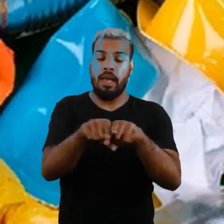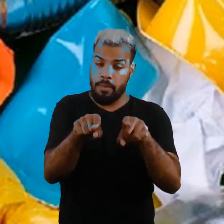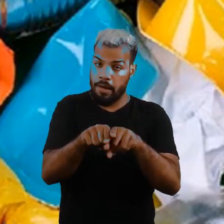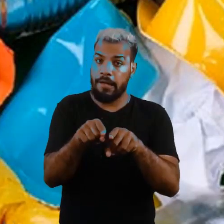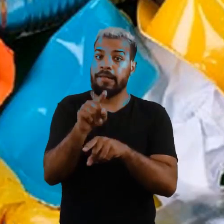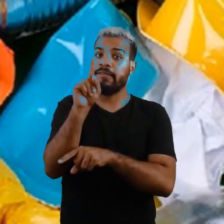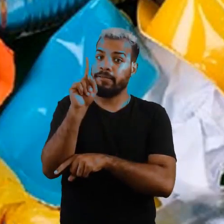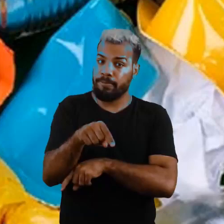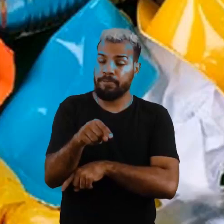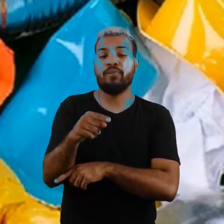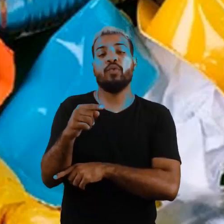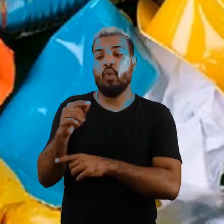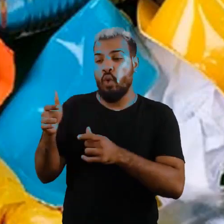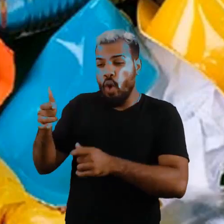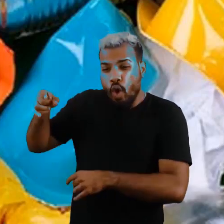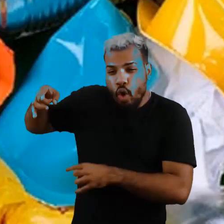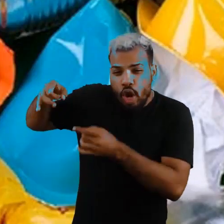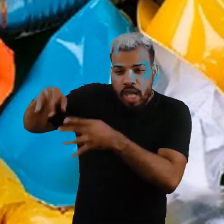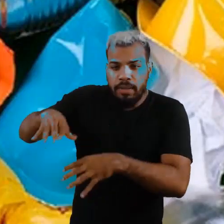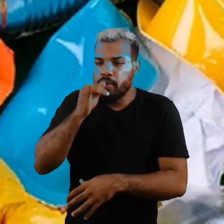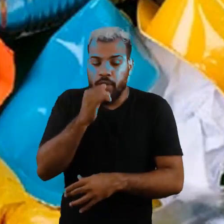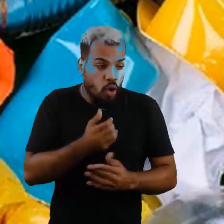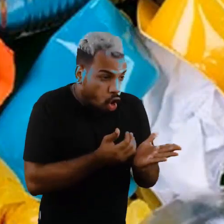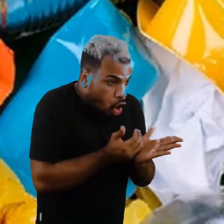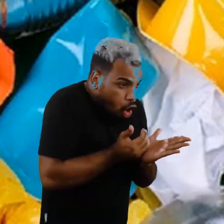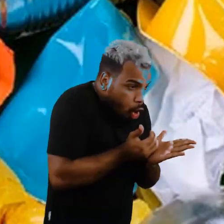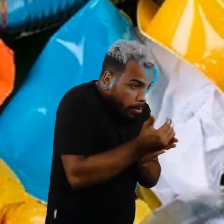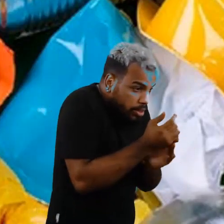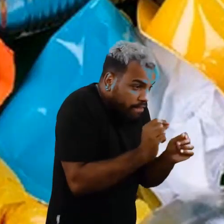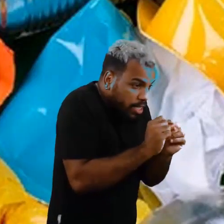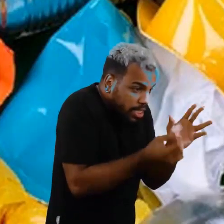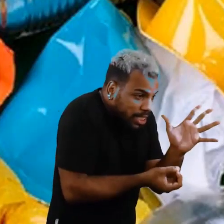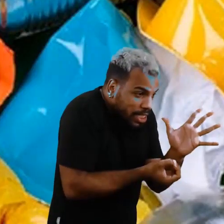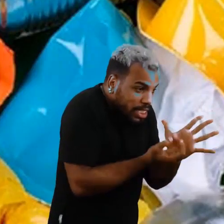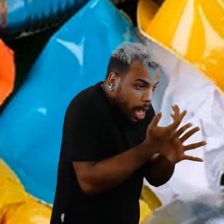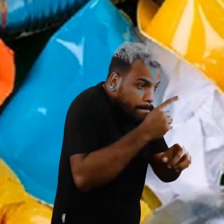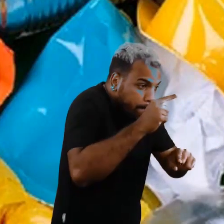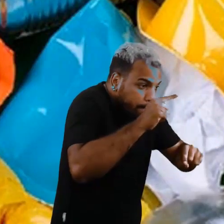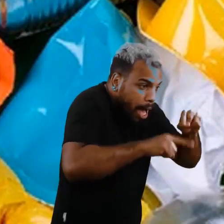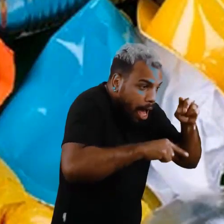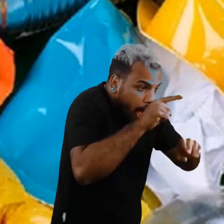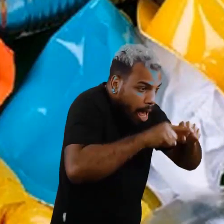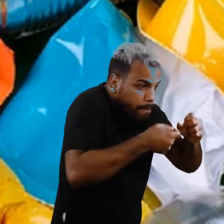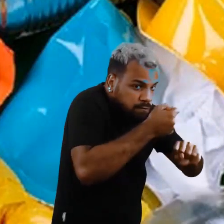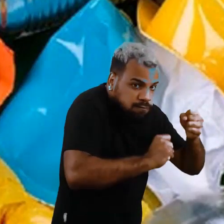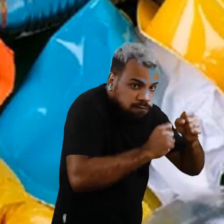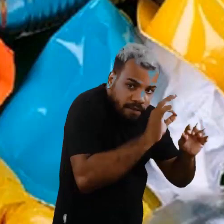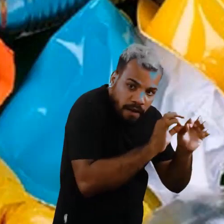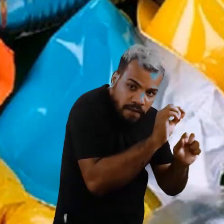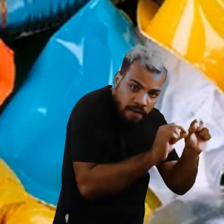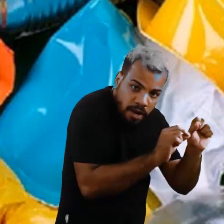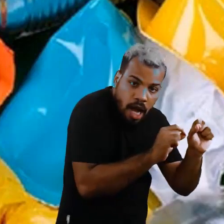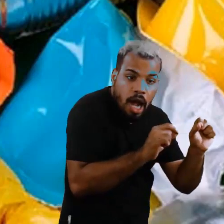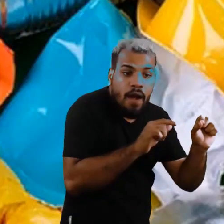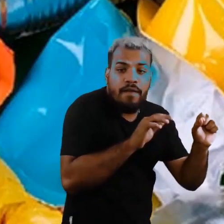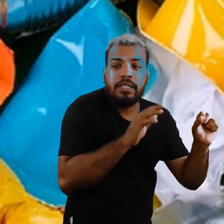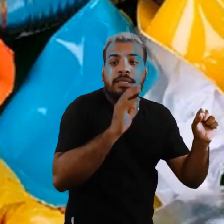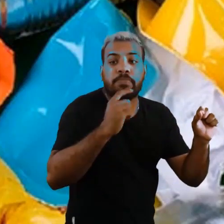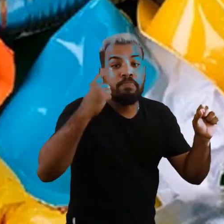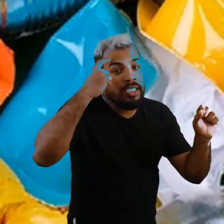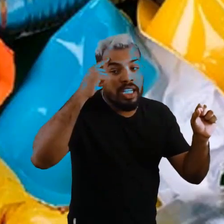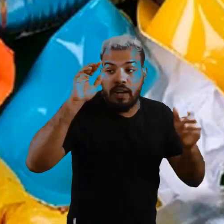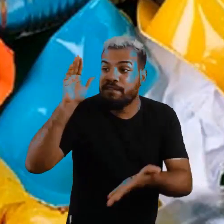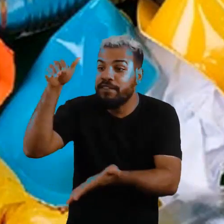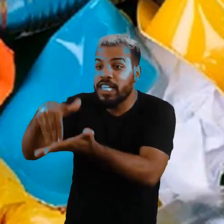e isso deve ser pensado lá no processo de redesenho dos produtos, de imaginar como é que vai ser esse